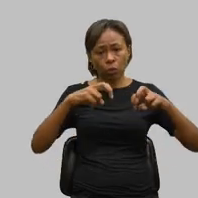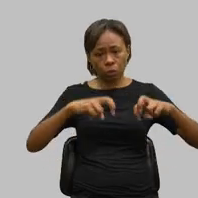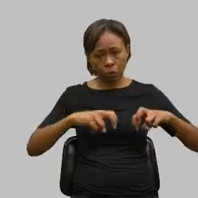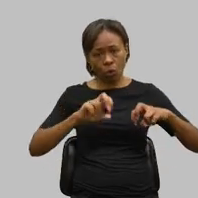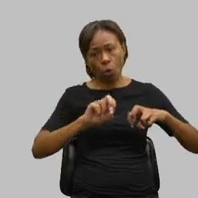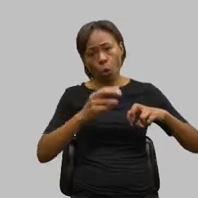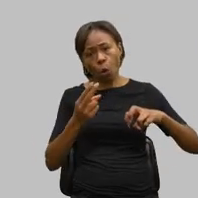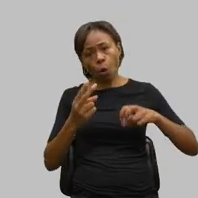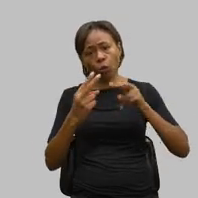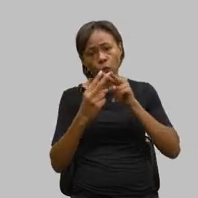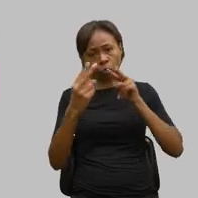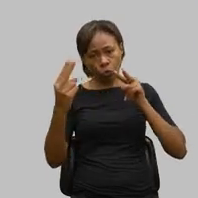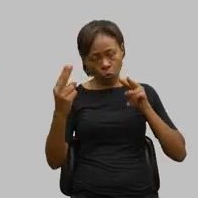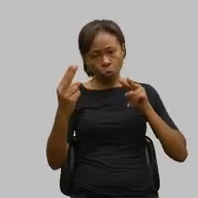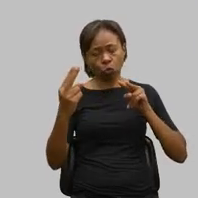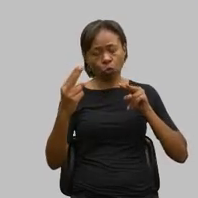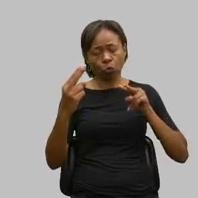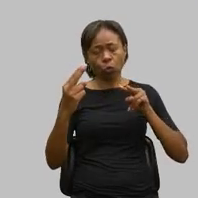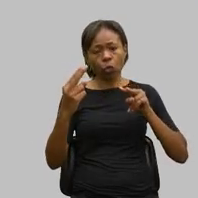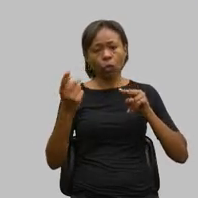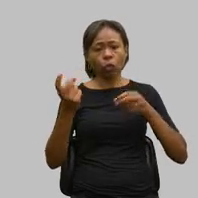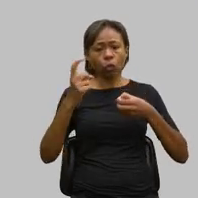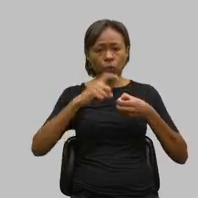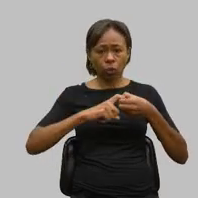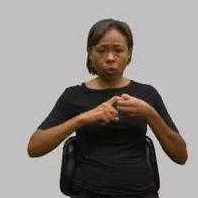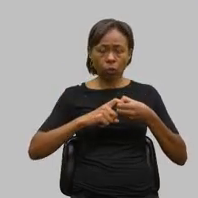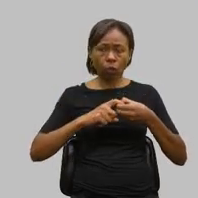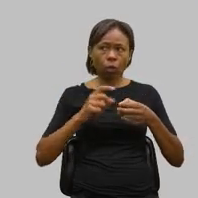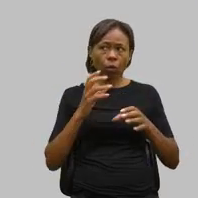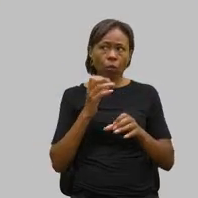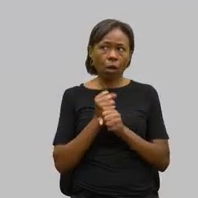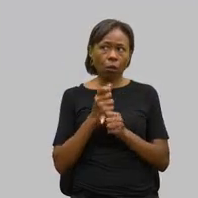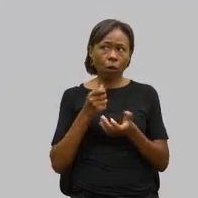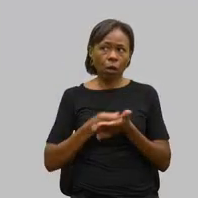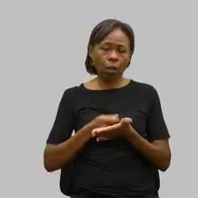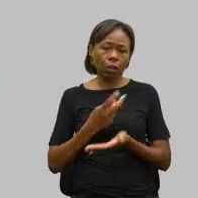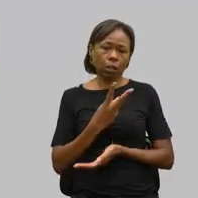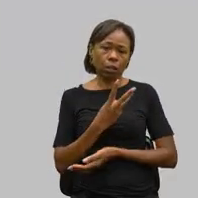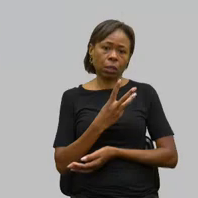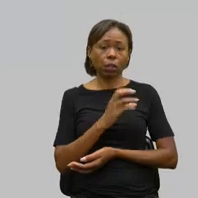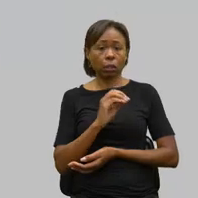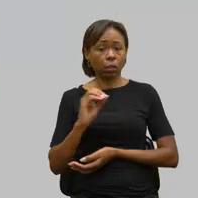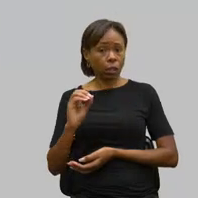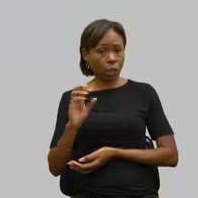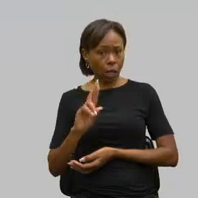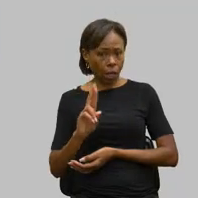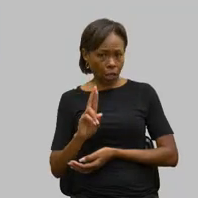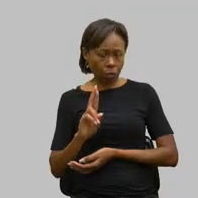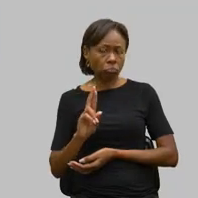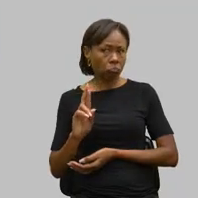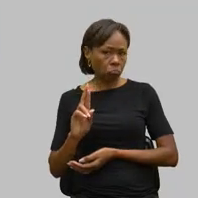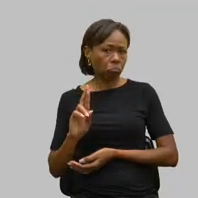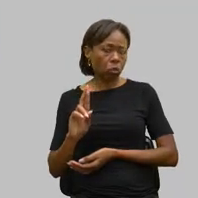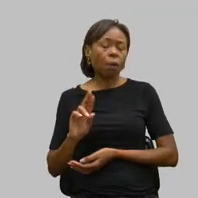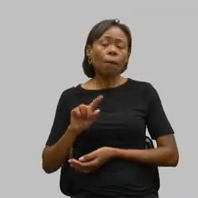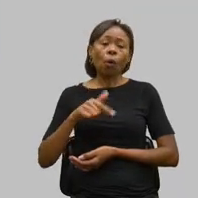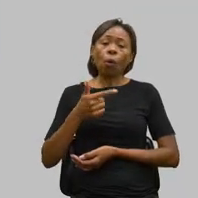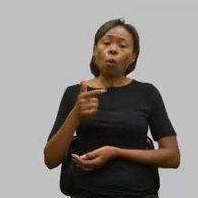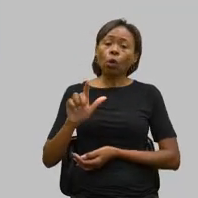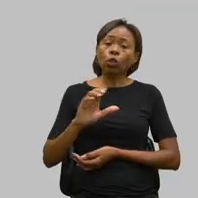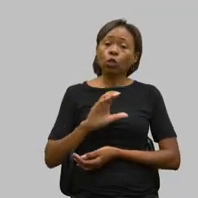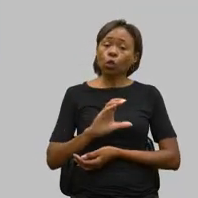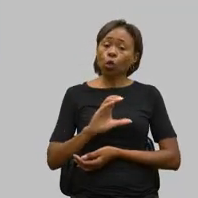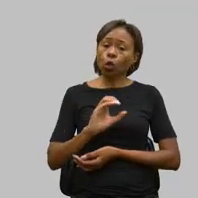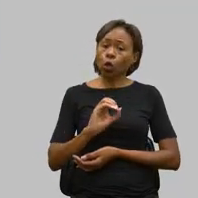vai pagar R$ 300 e também vai ser FAEC. Algumas coisas que vão estar melhorando. No colo de útero, nós vamos